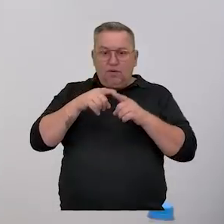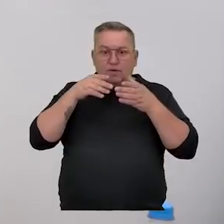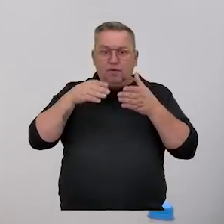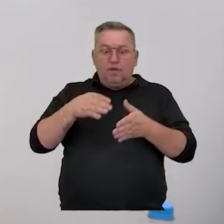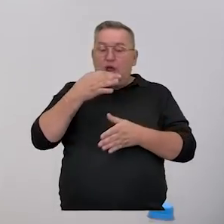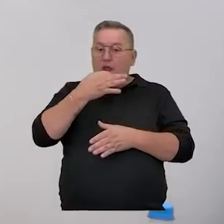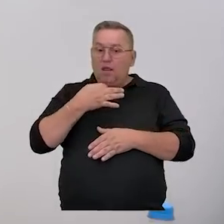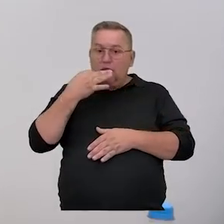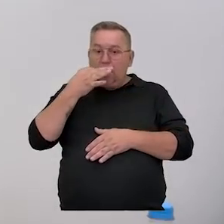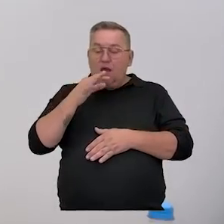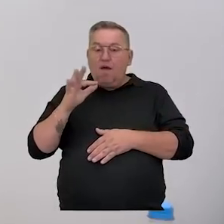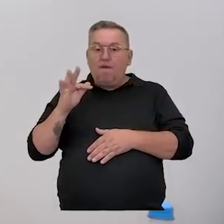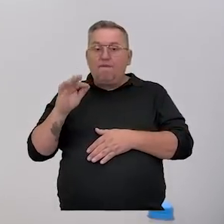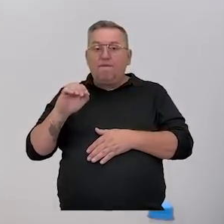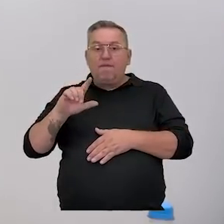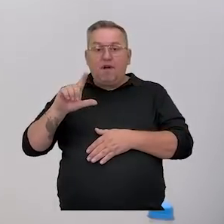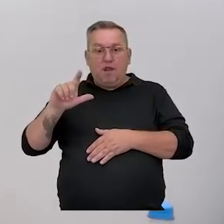pessoa.